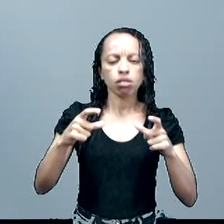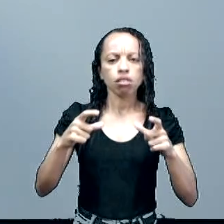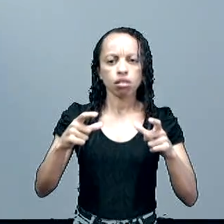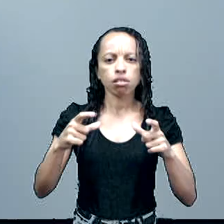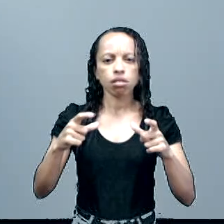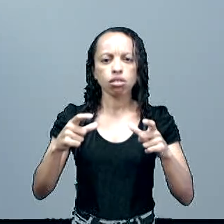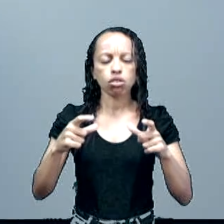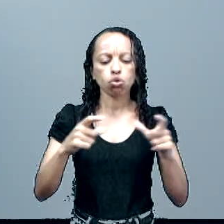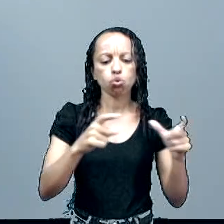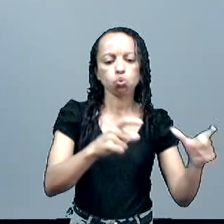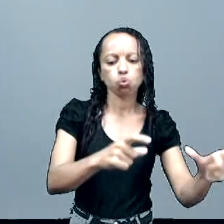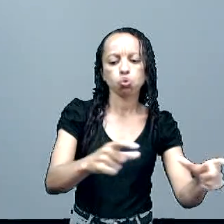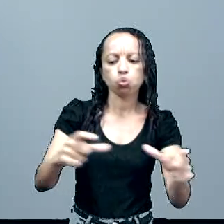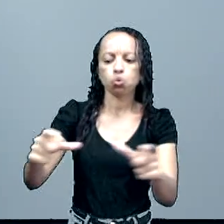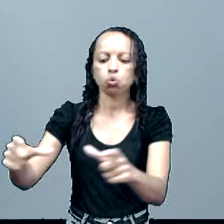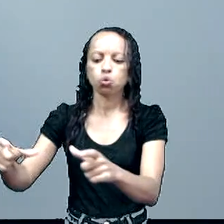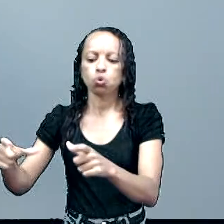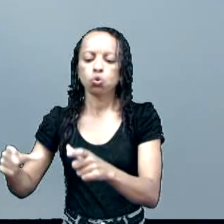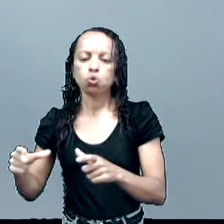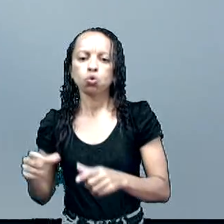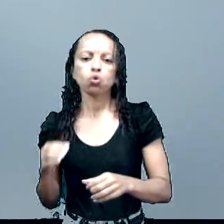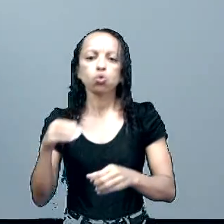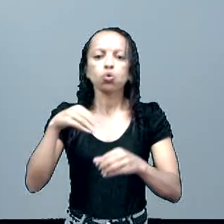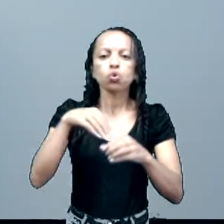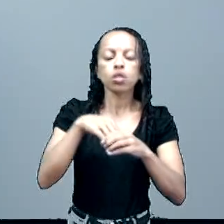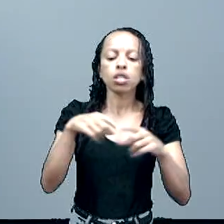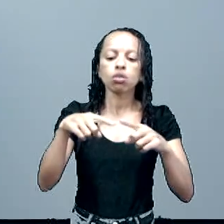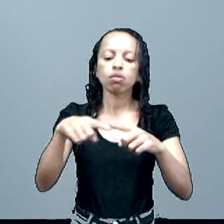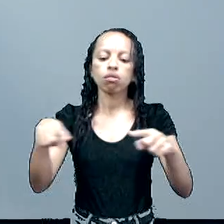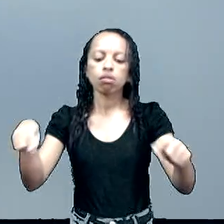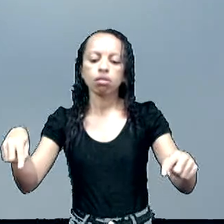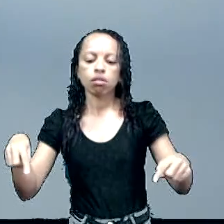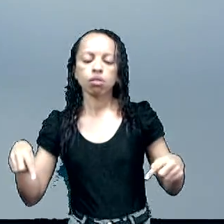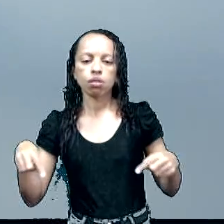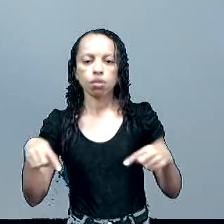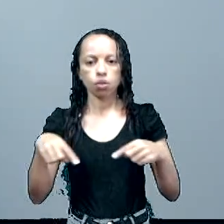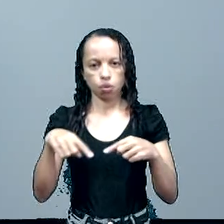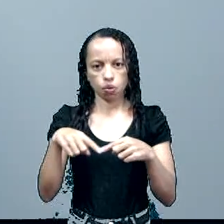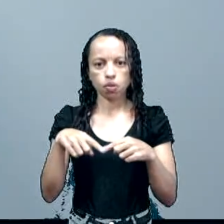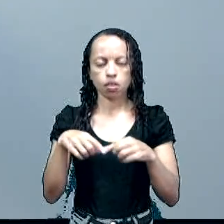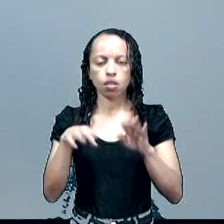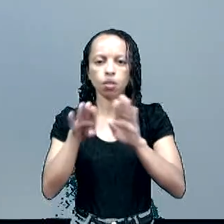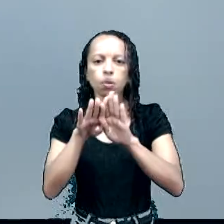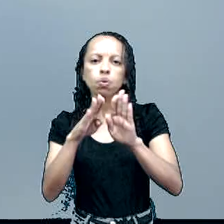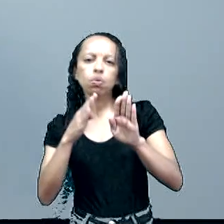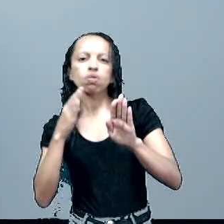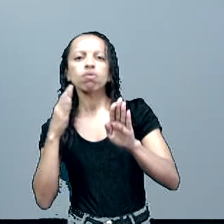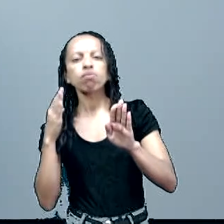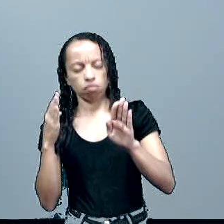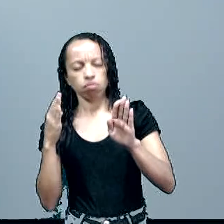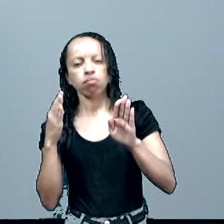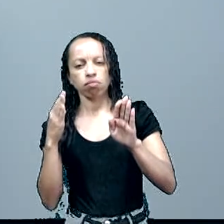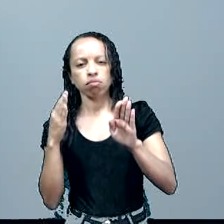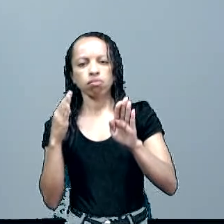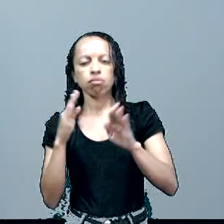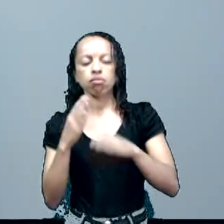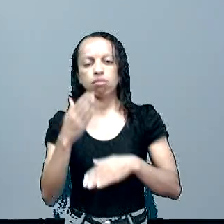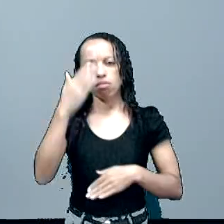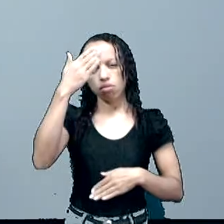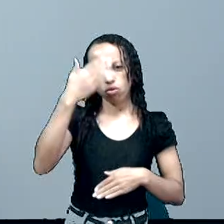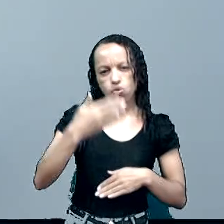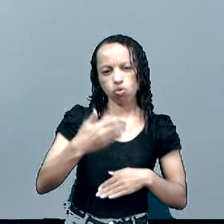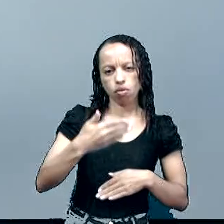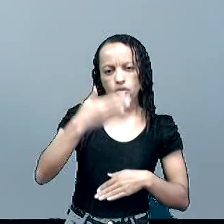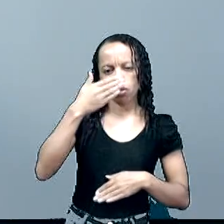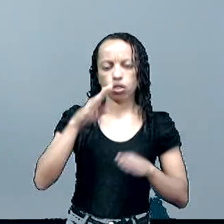pontos de a sua sala imagina que a referência é a sua sala e a porta de entrada está na frente então você